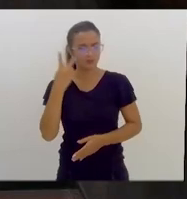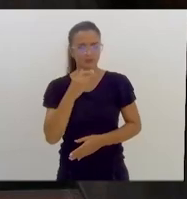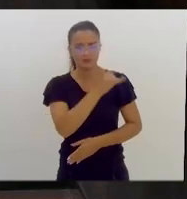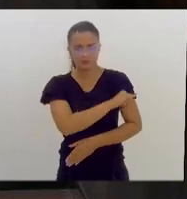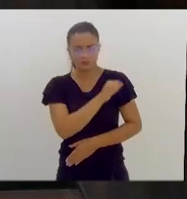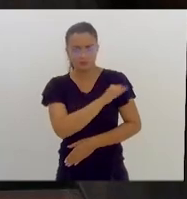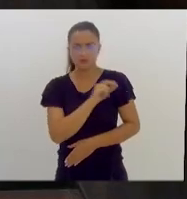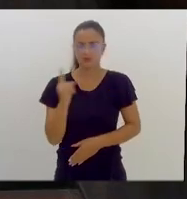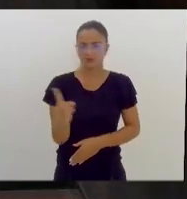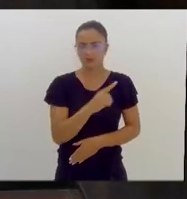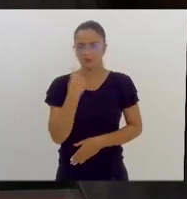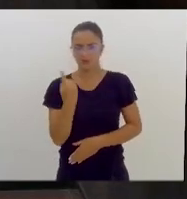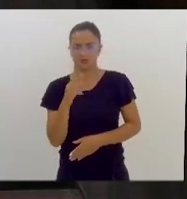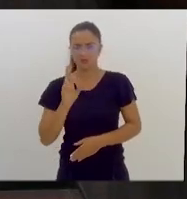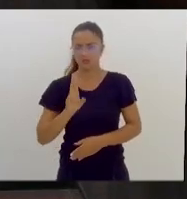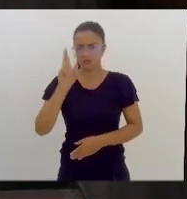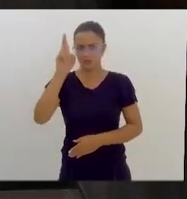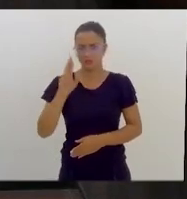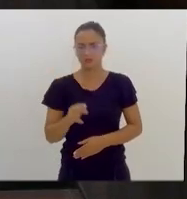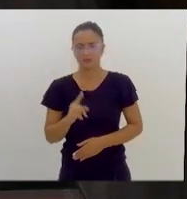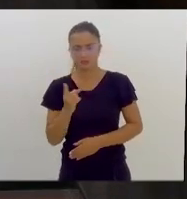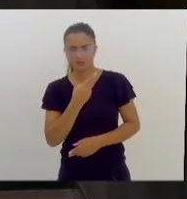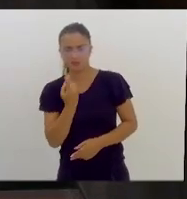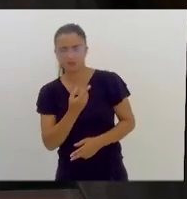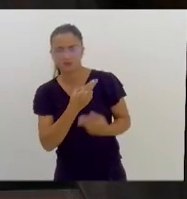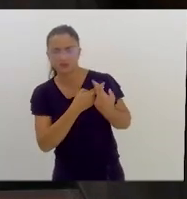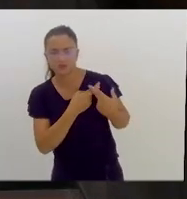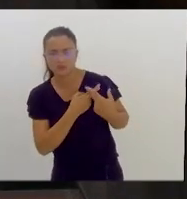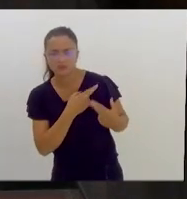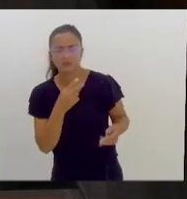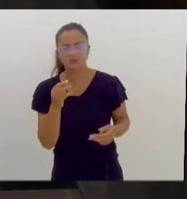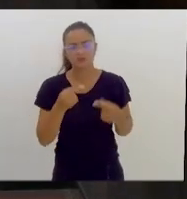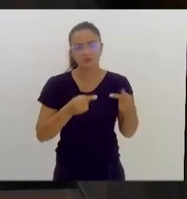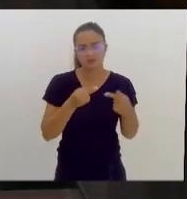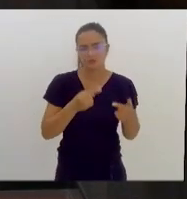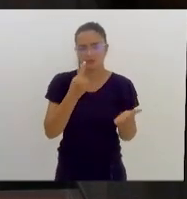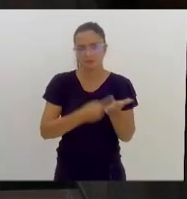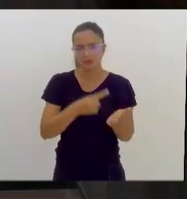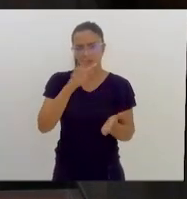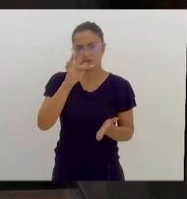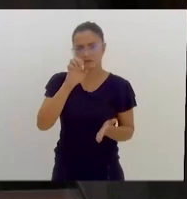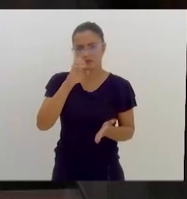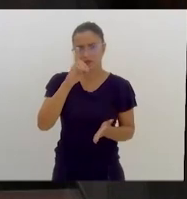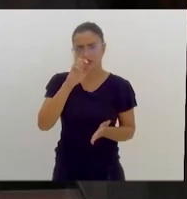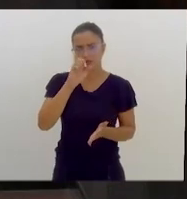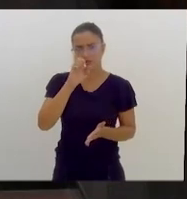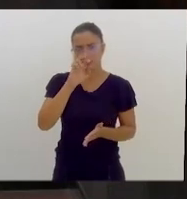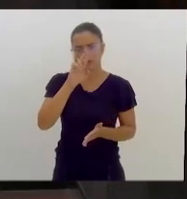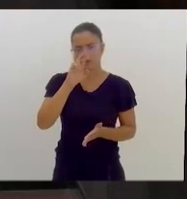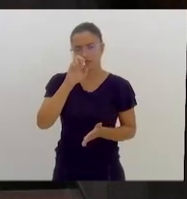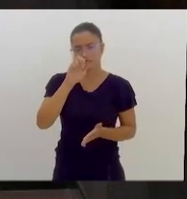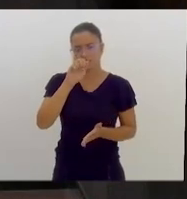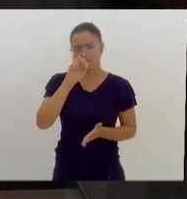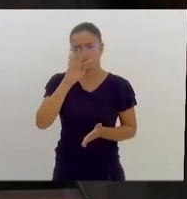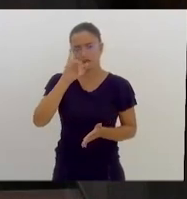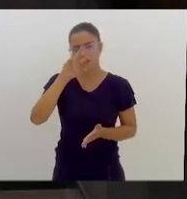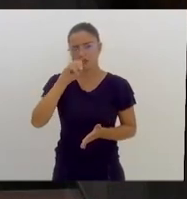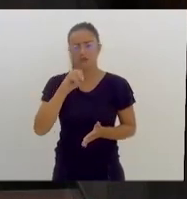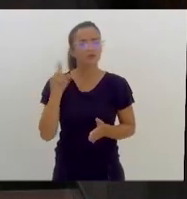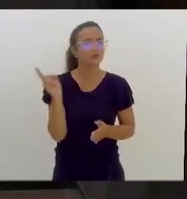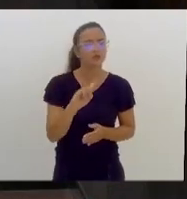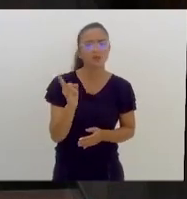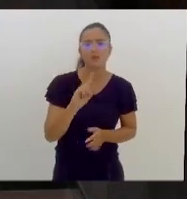temos a competência originária para discutir o Pacto Federativo, mas cabe ao Parlamento